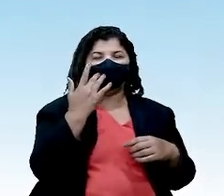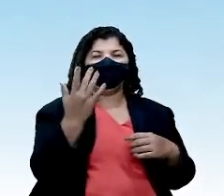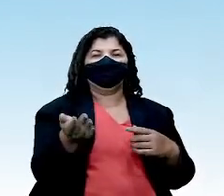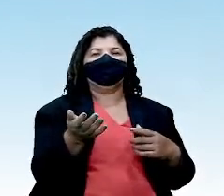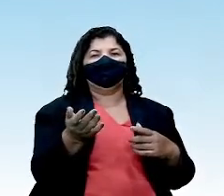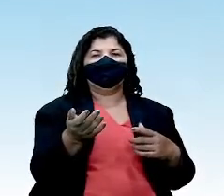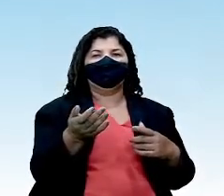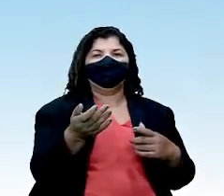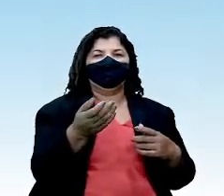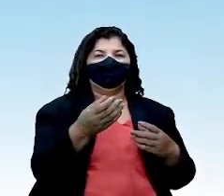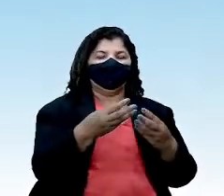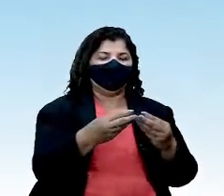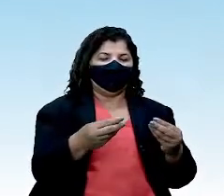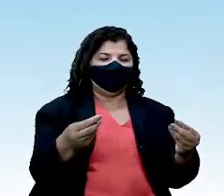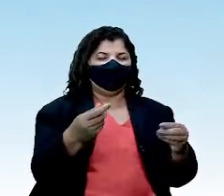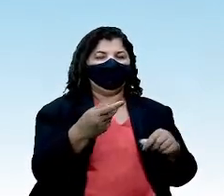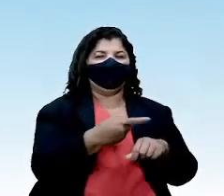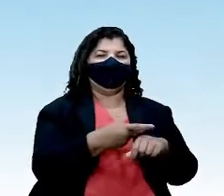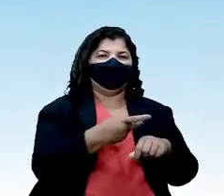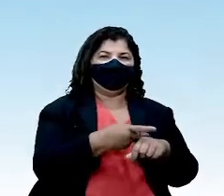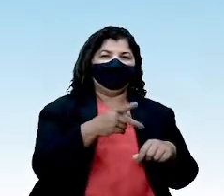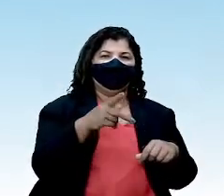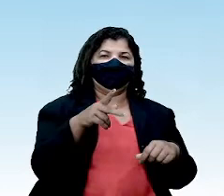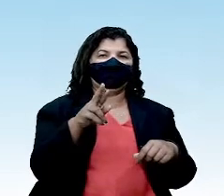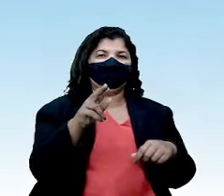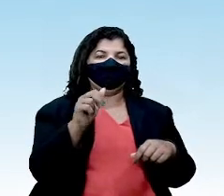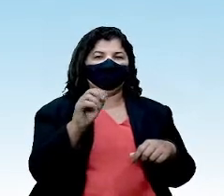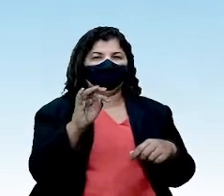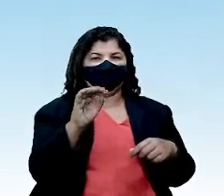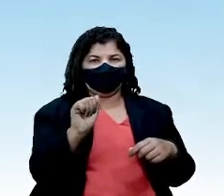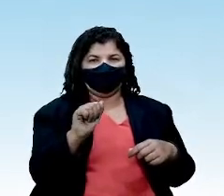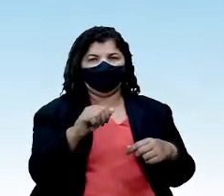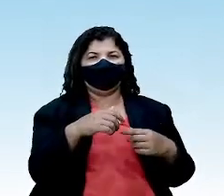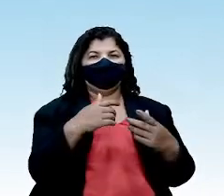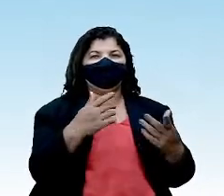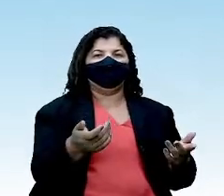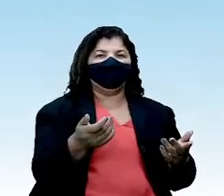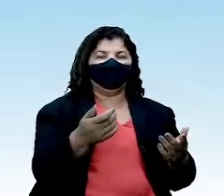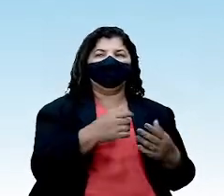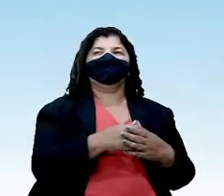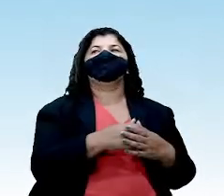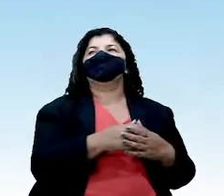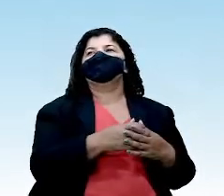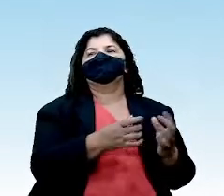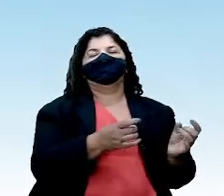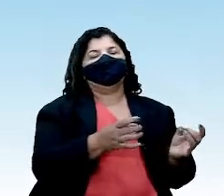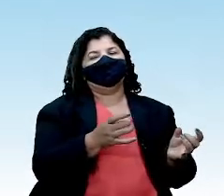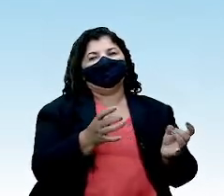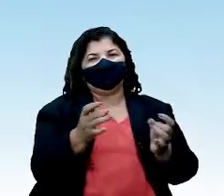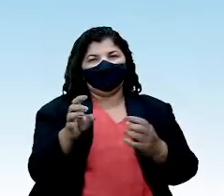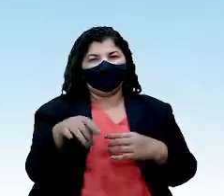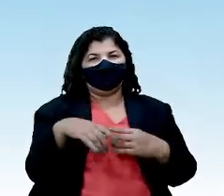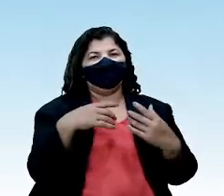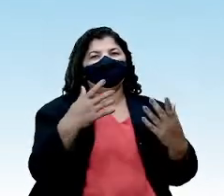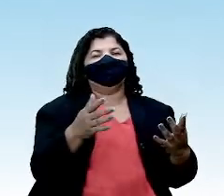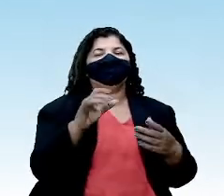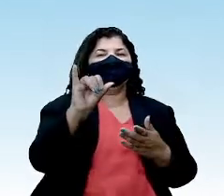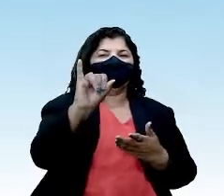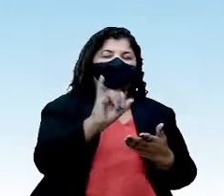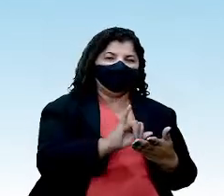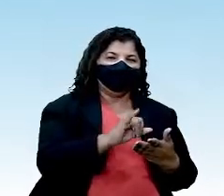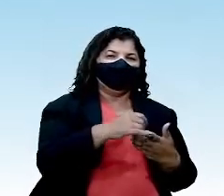ouro e prata em um país era o quê? Exportar o máximo, importar o mínimo,